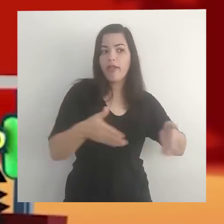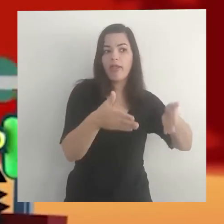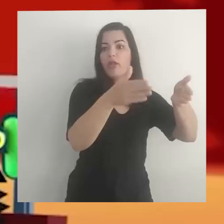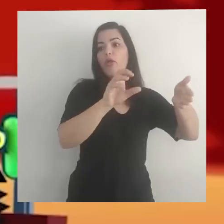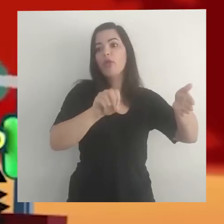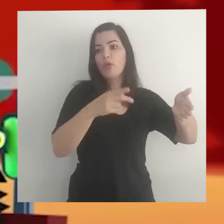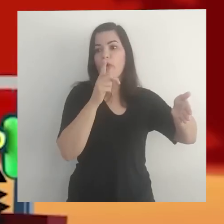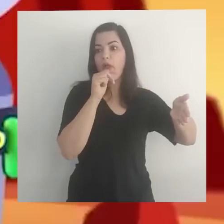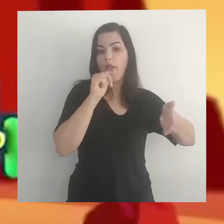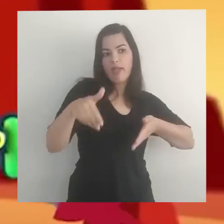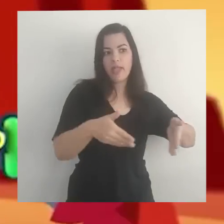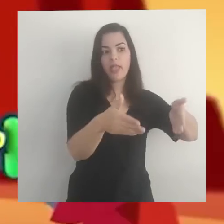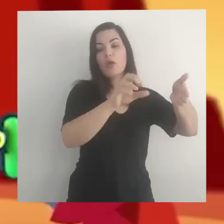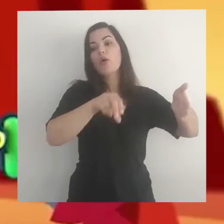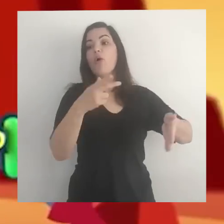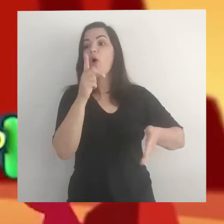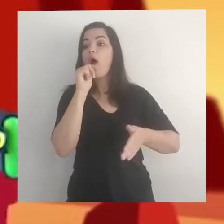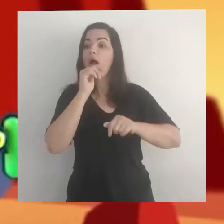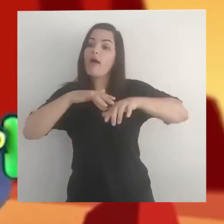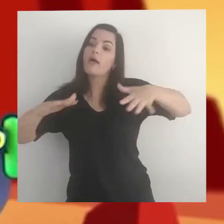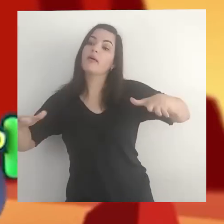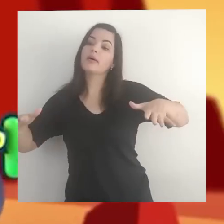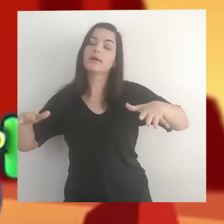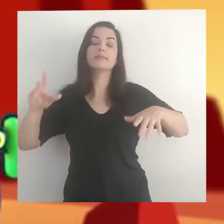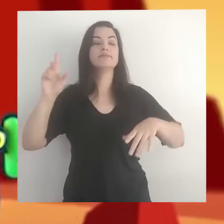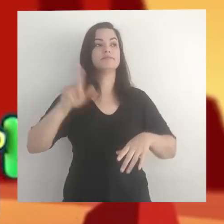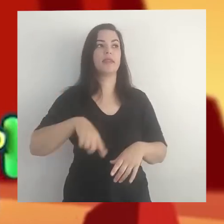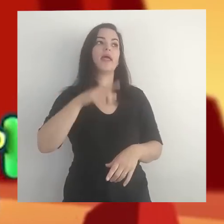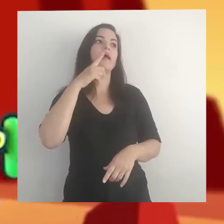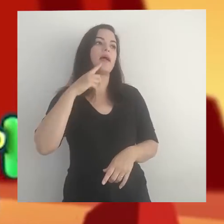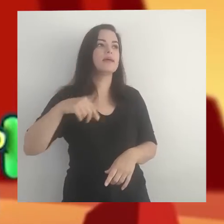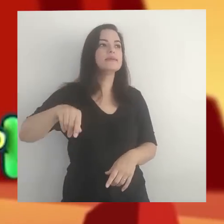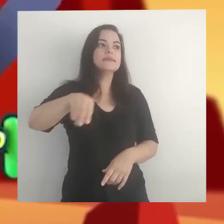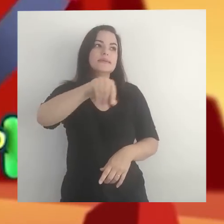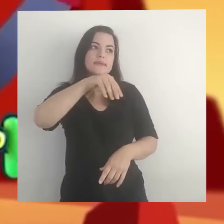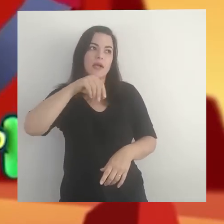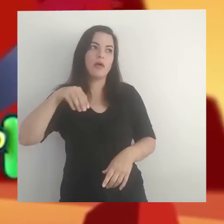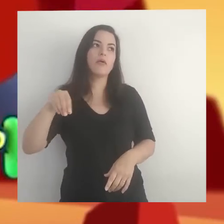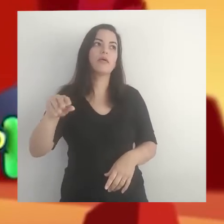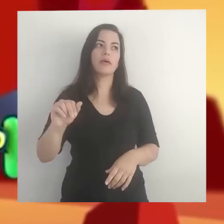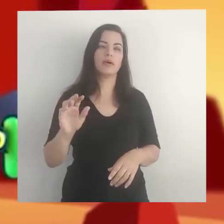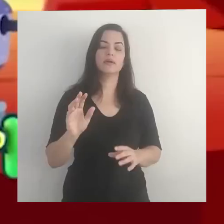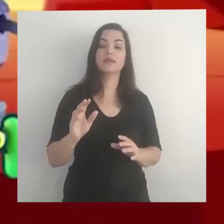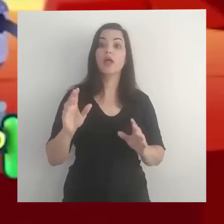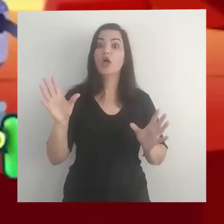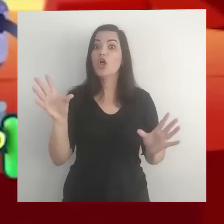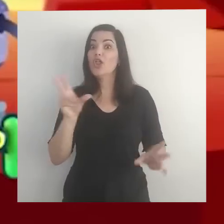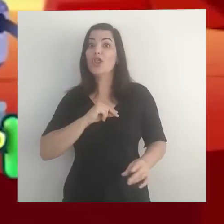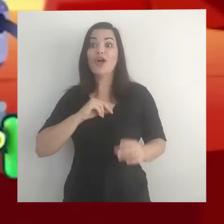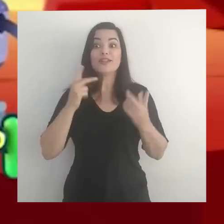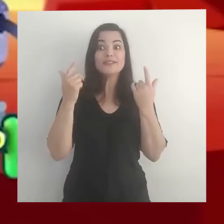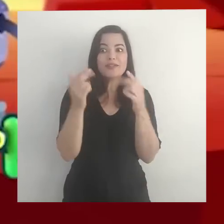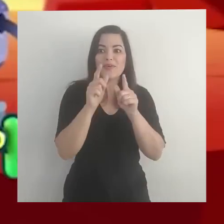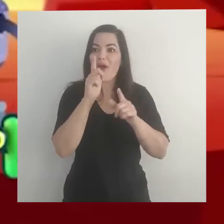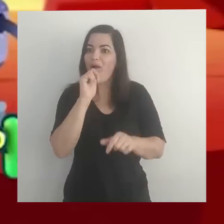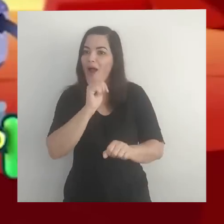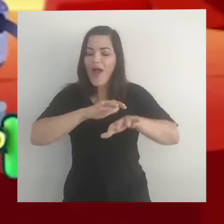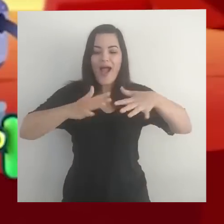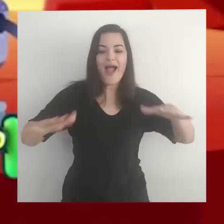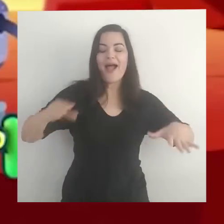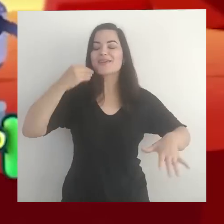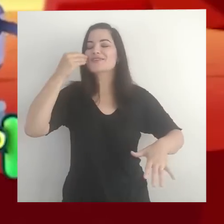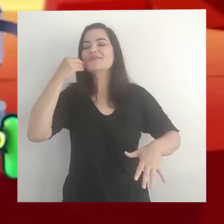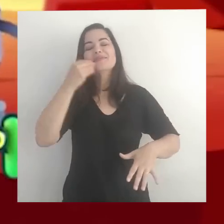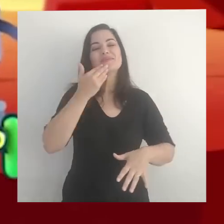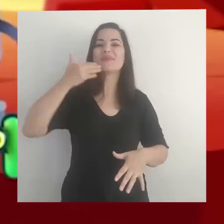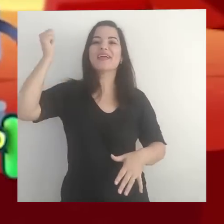salgada. Como o mar! Essa é a melhor experiência de todas! Vamos escolher um lugar legal para